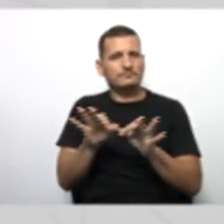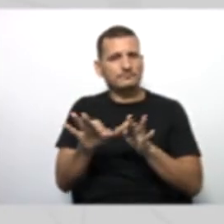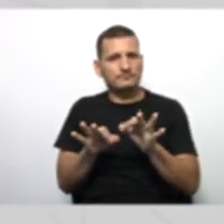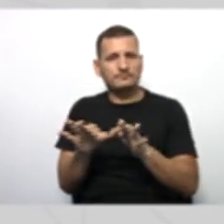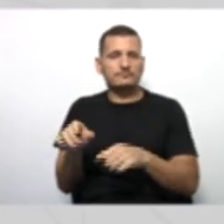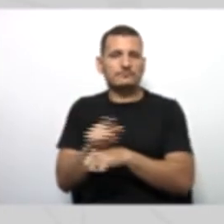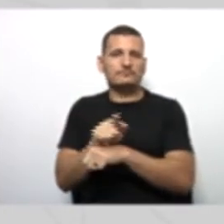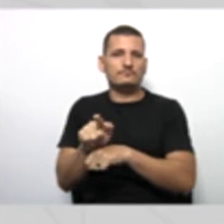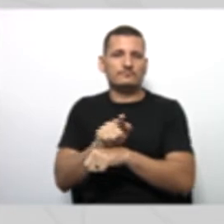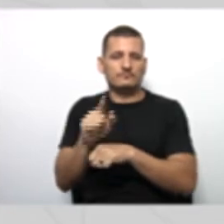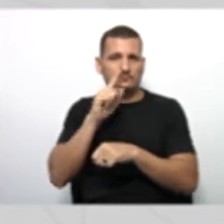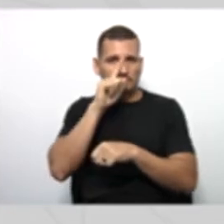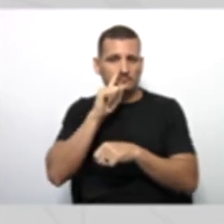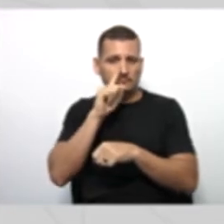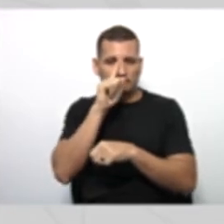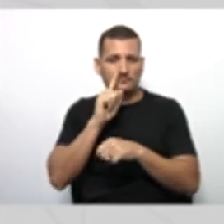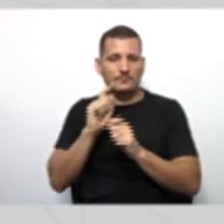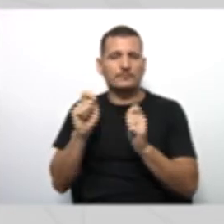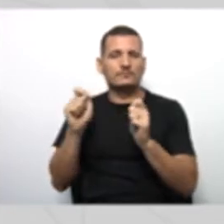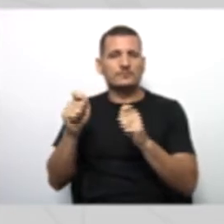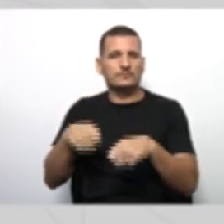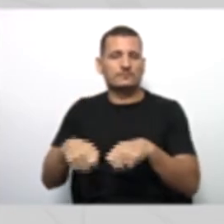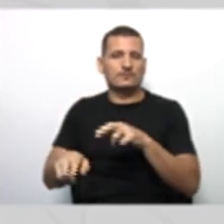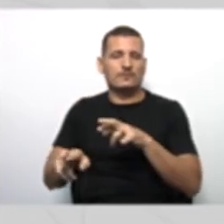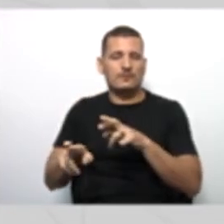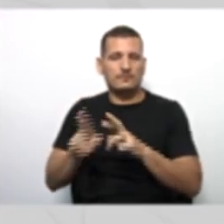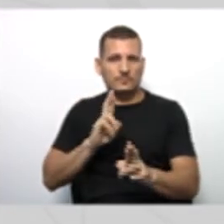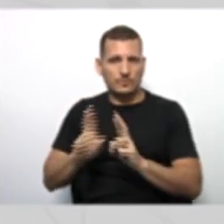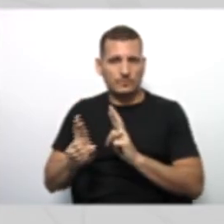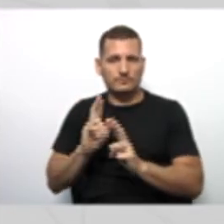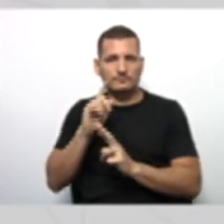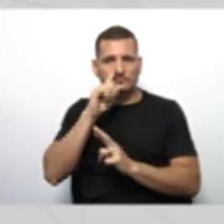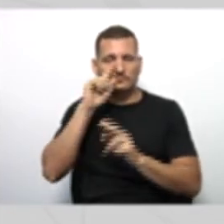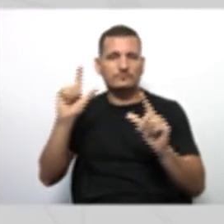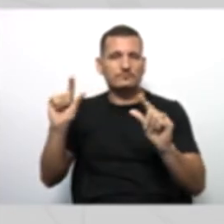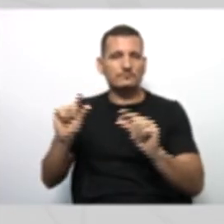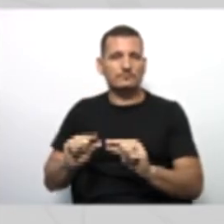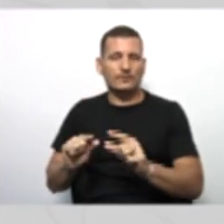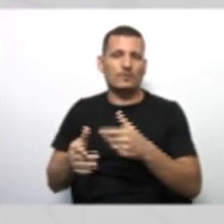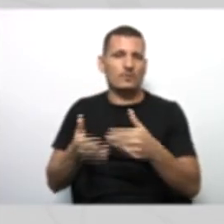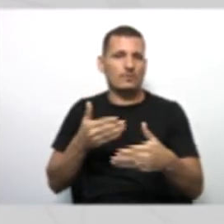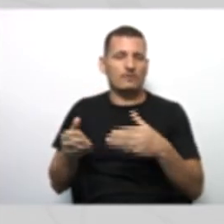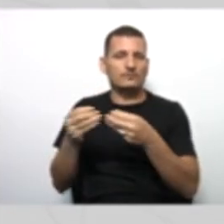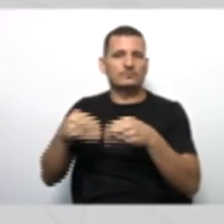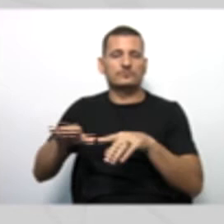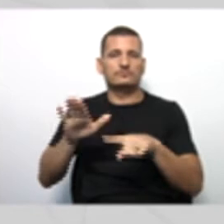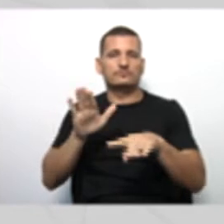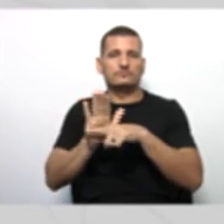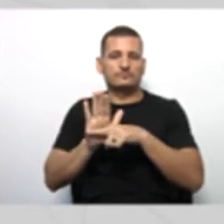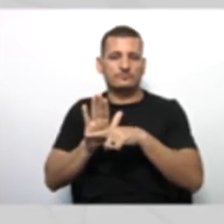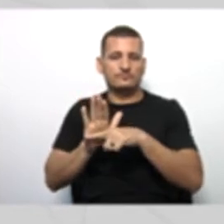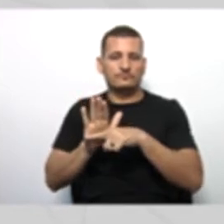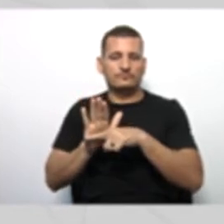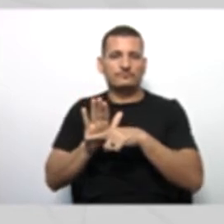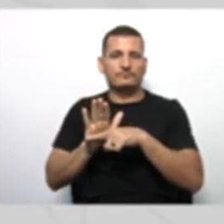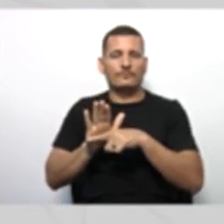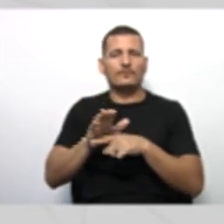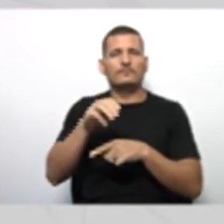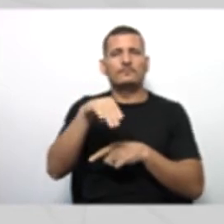conforme você vai avançando, você tem aí alguns riscos novos. Tá? Esse processo é importante para que a equipe